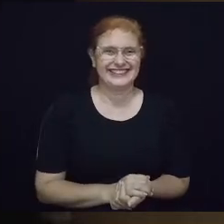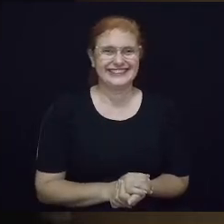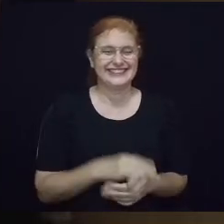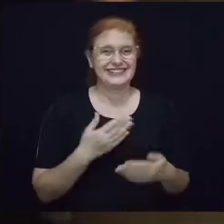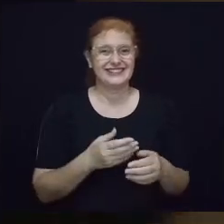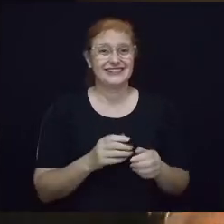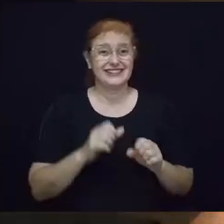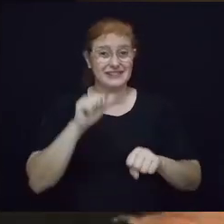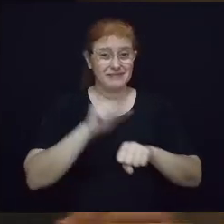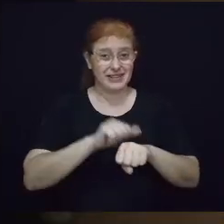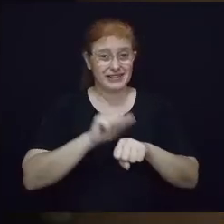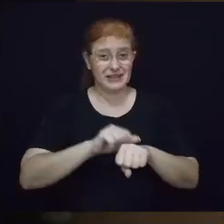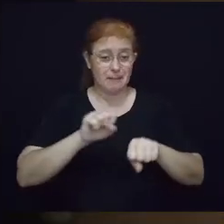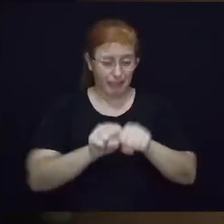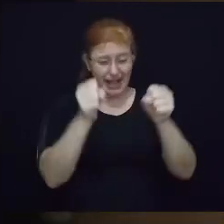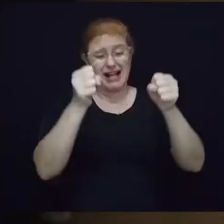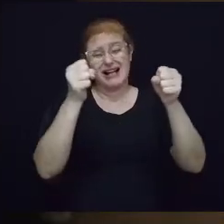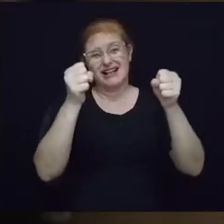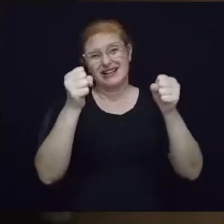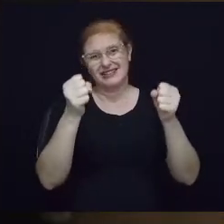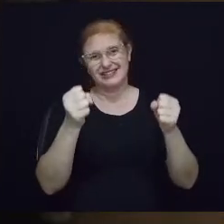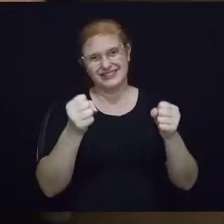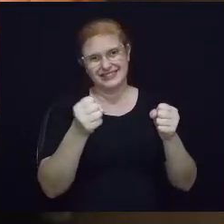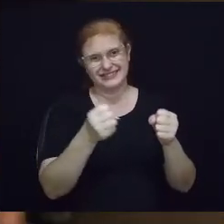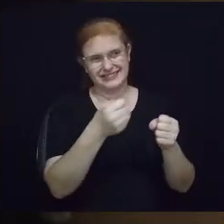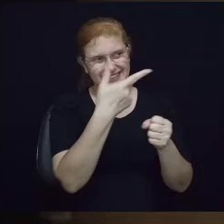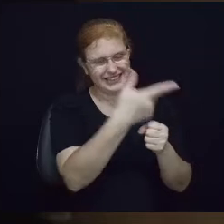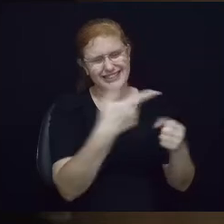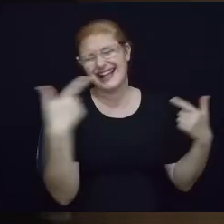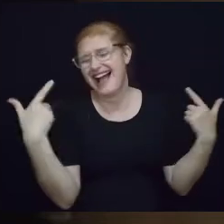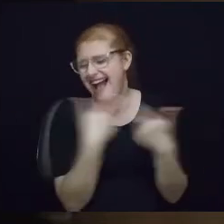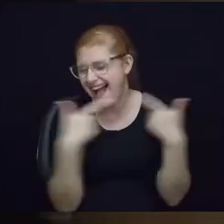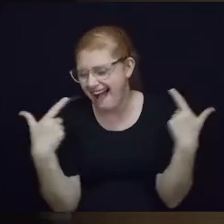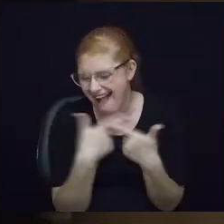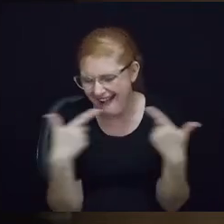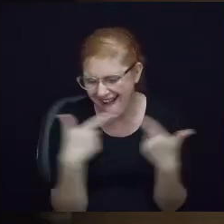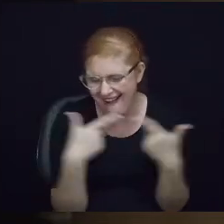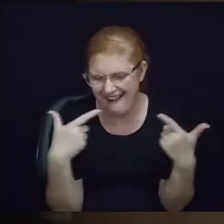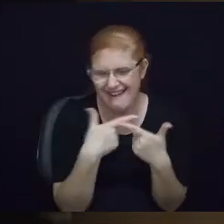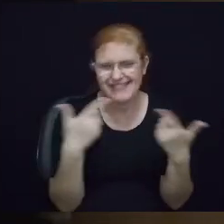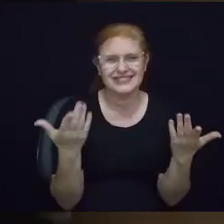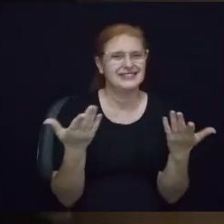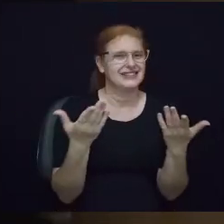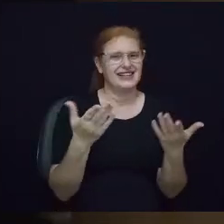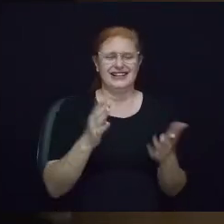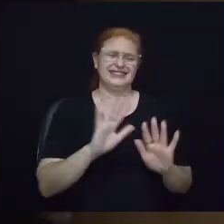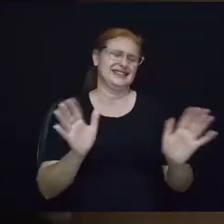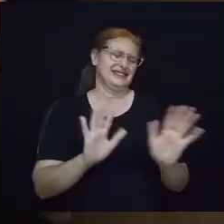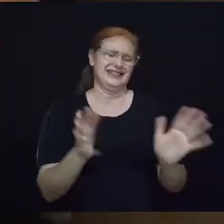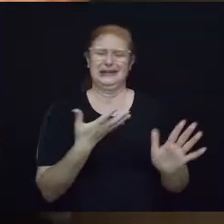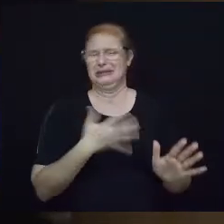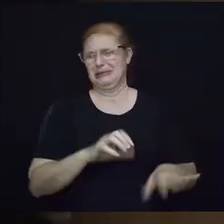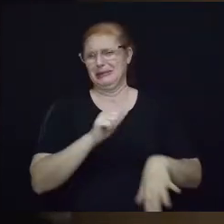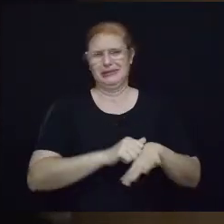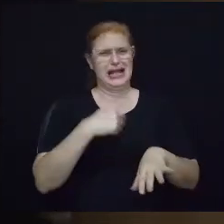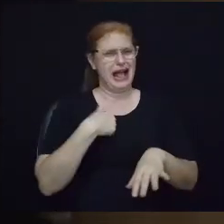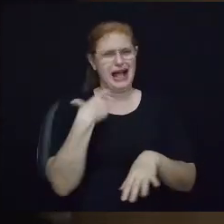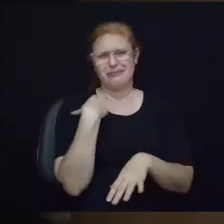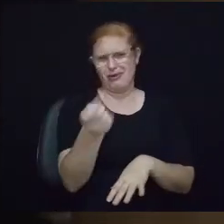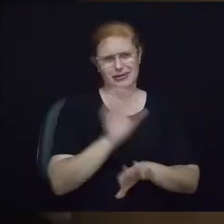até que chegou uma hora, a pedra quebra no meio. Aí o Chico cai na gargalhada. Eu fiz, isso aqui não é para mim, né? Peguei e fui